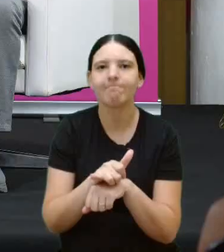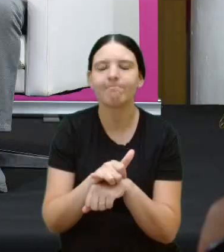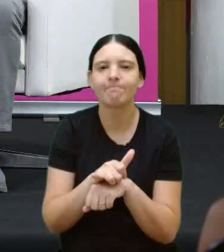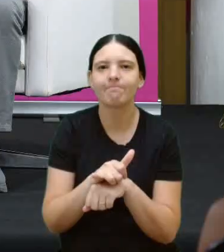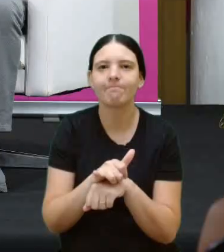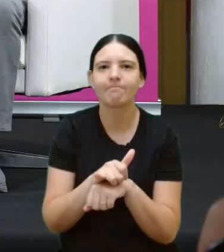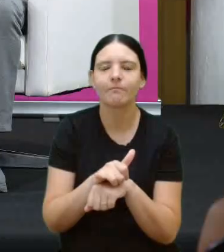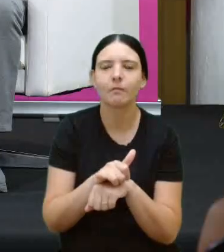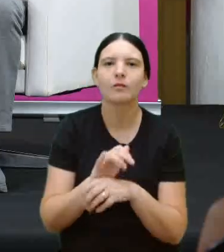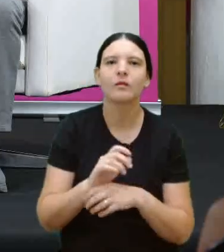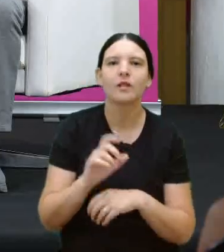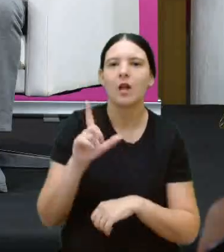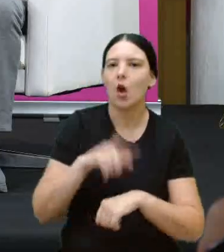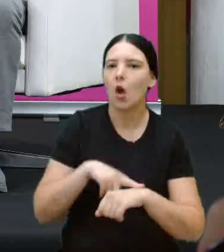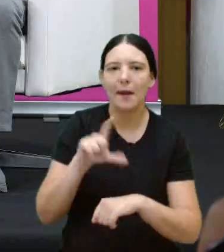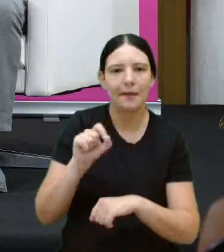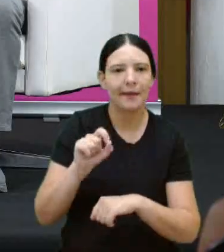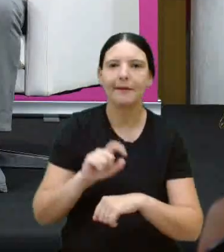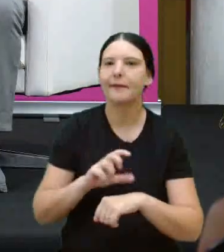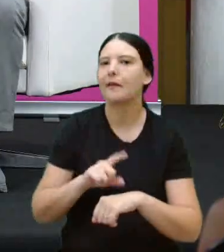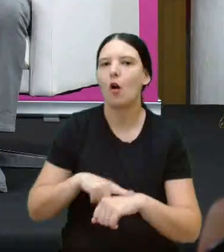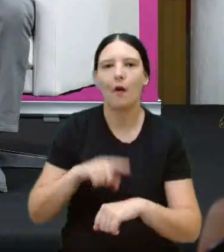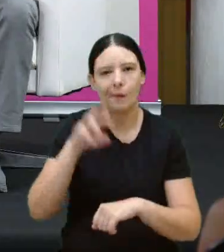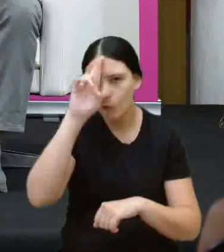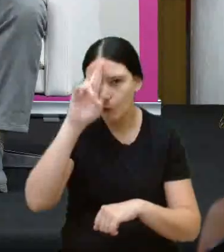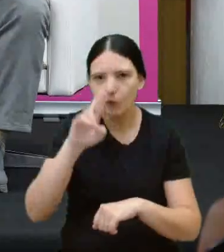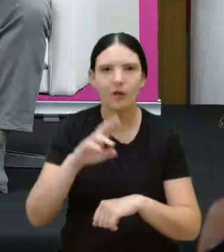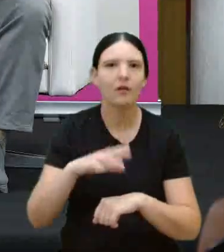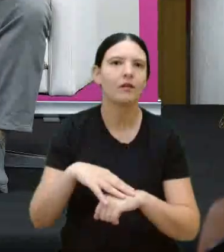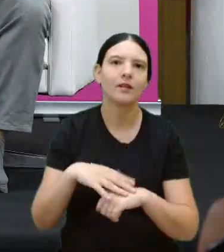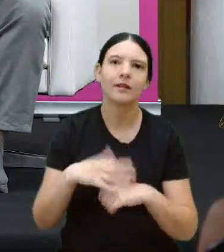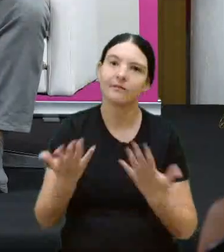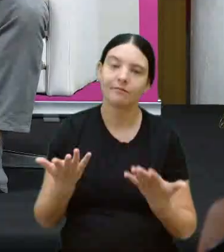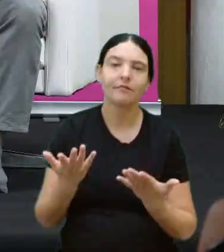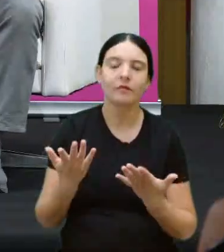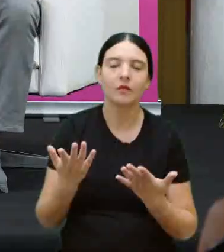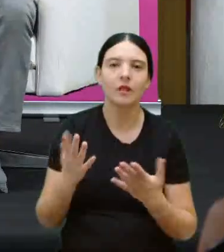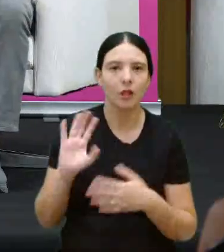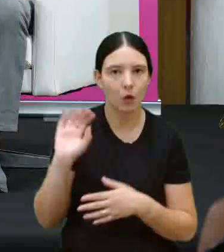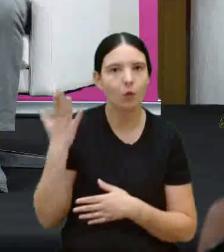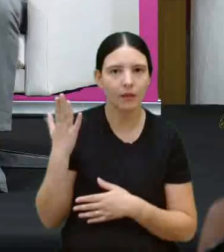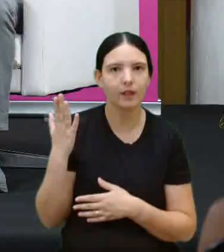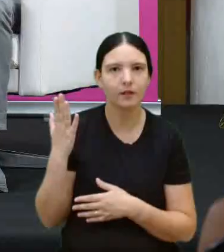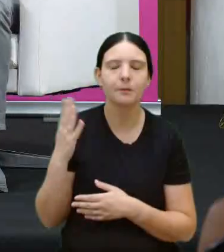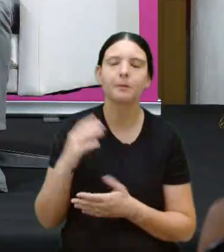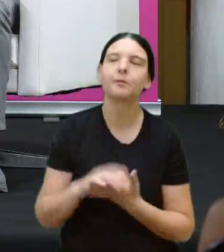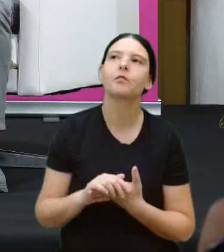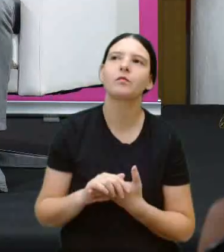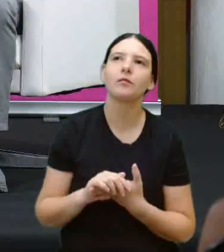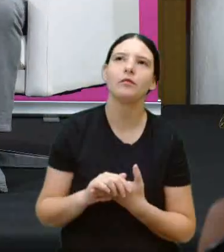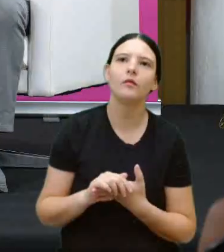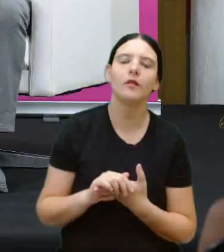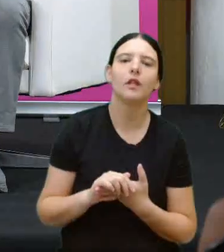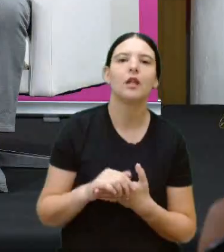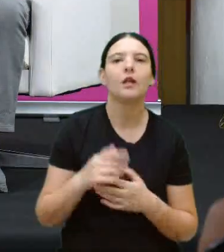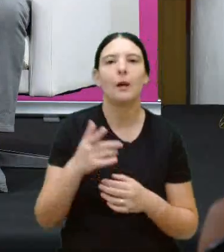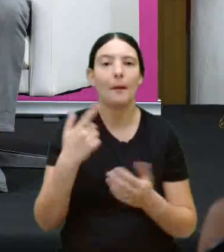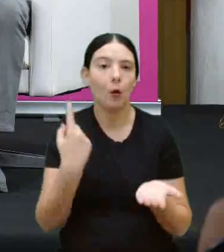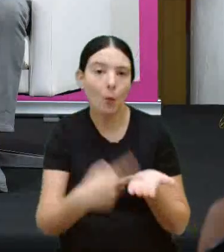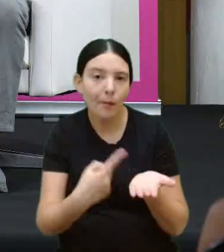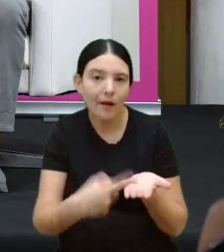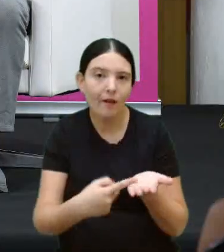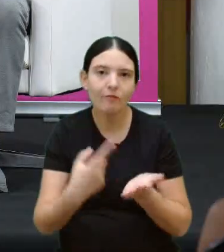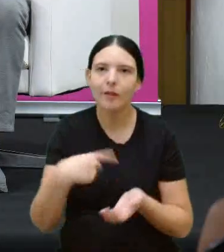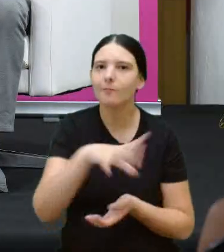da manhã, 11, meio-dia. Isso aconteceu nos anos do século XX, tá, gente? Anos 90. Coisas desse tipo. O pai combinava e não fazia